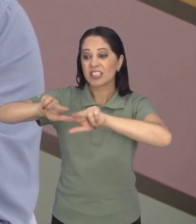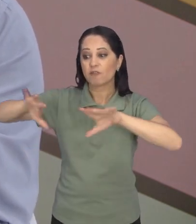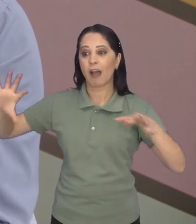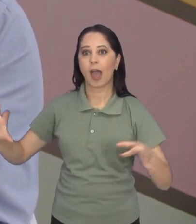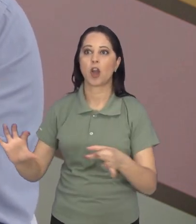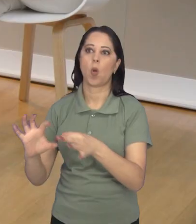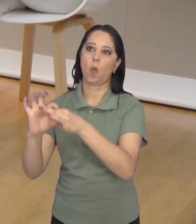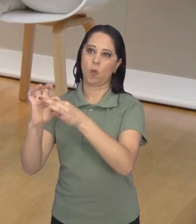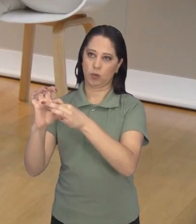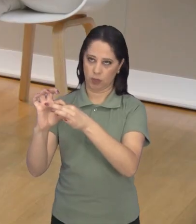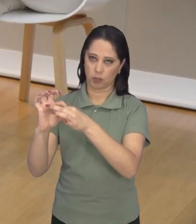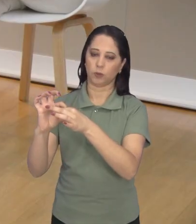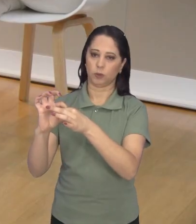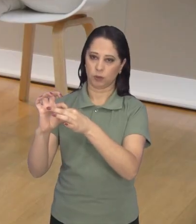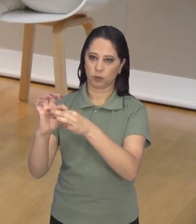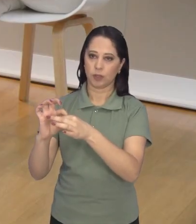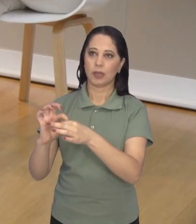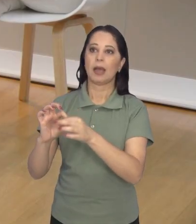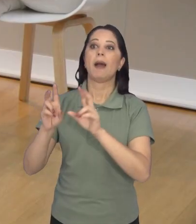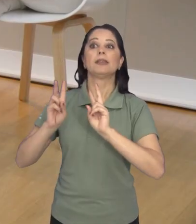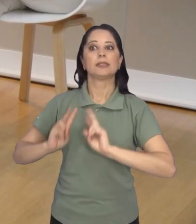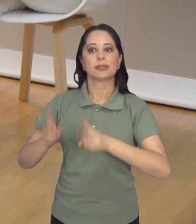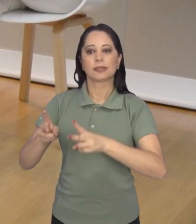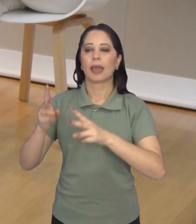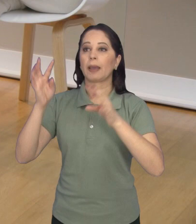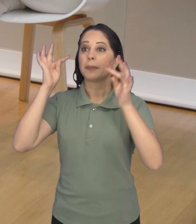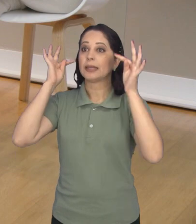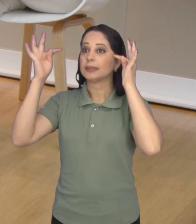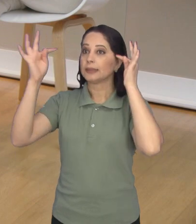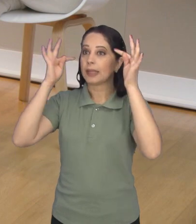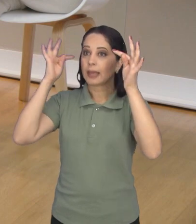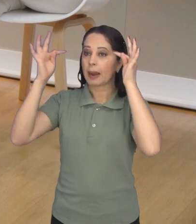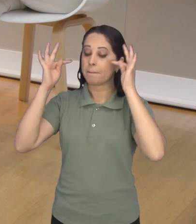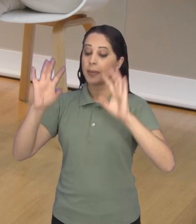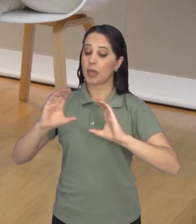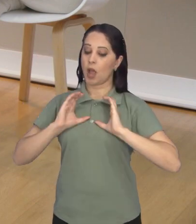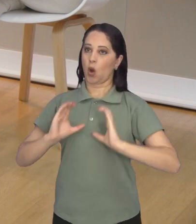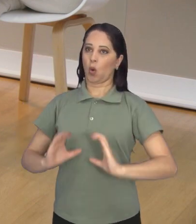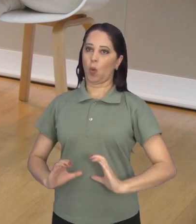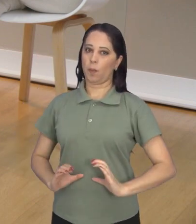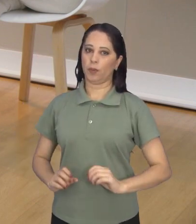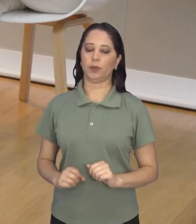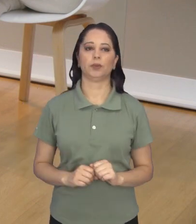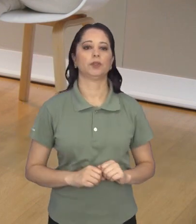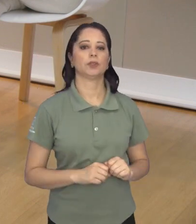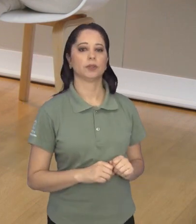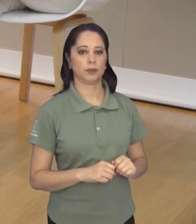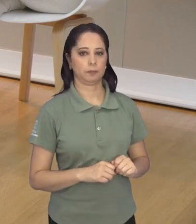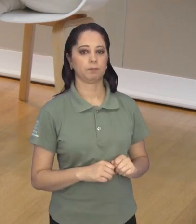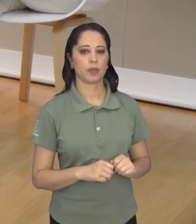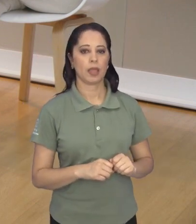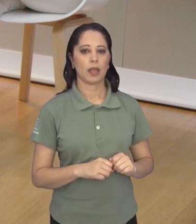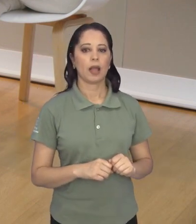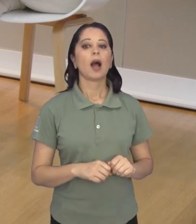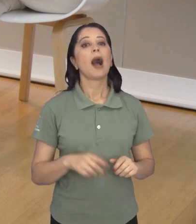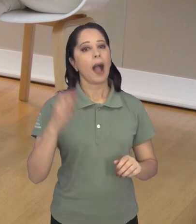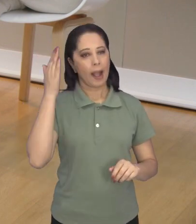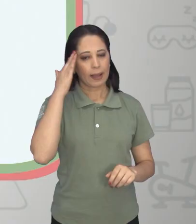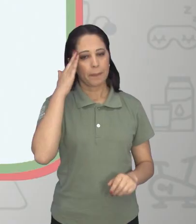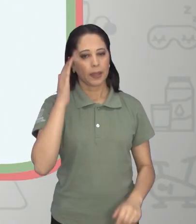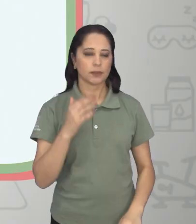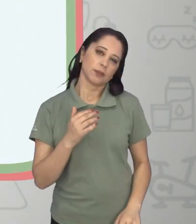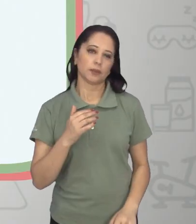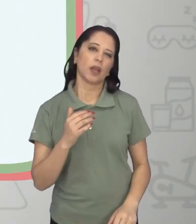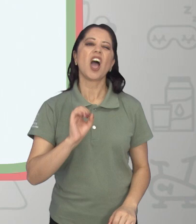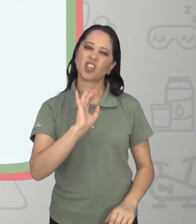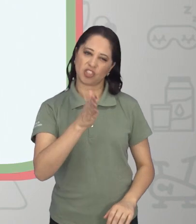Isso. porque o tratamento sempre começa com terapia comportamental. Entendi. Movimentos repetidos